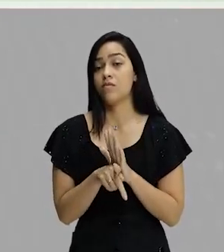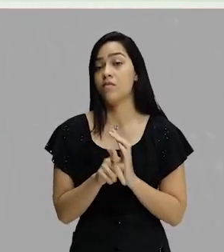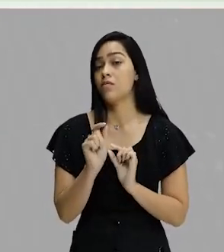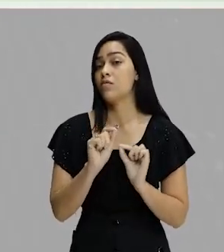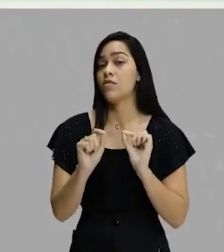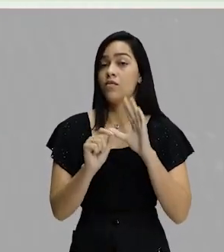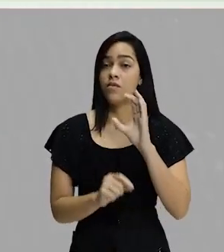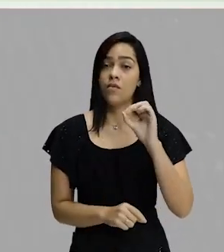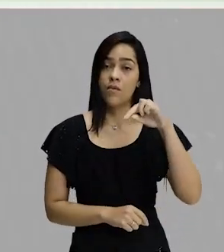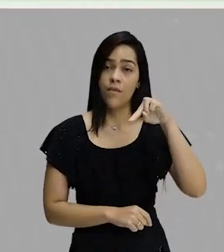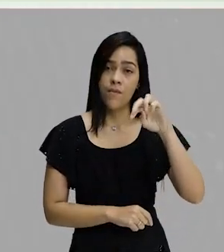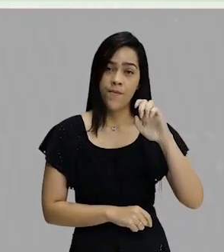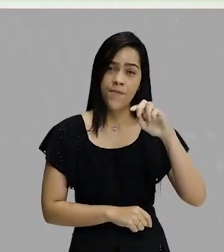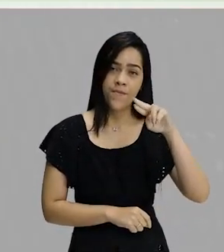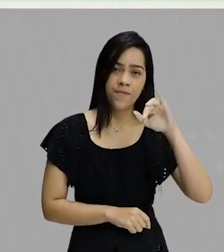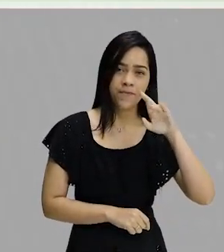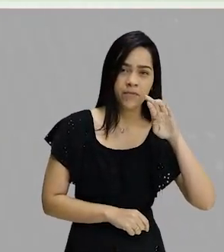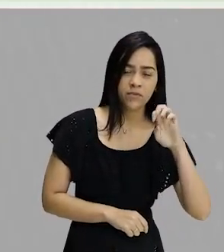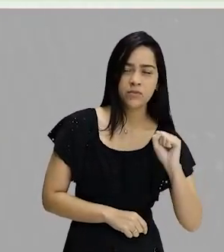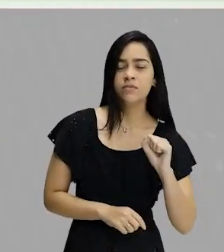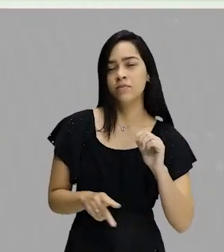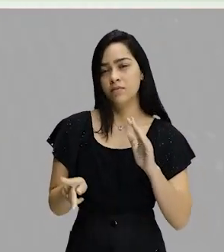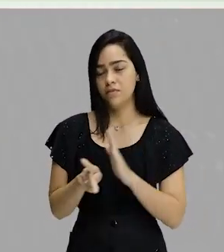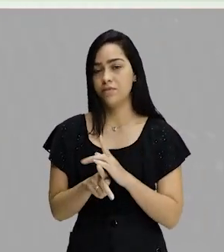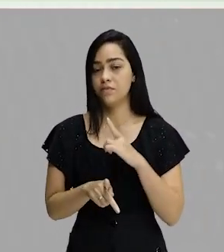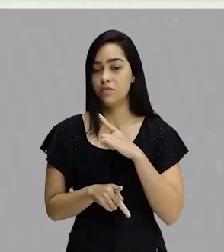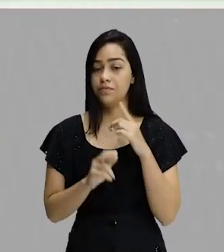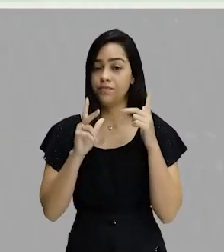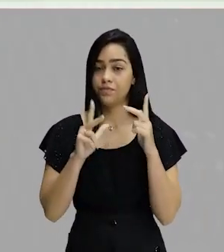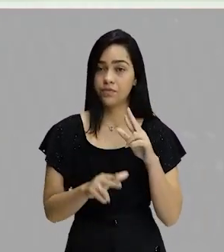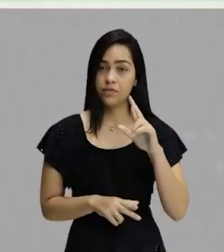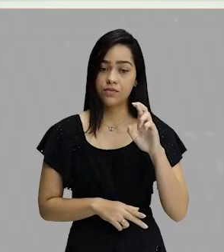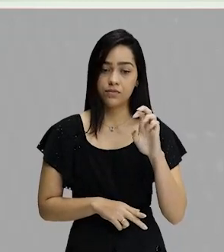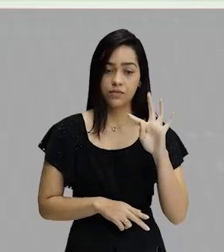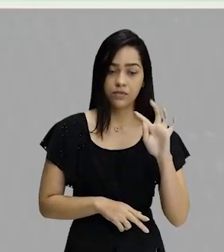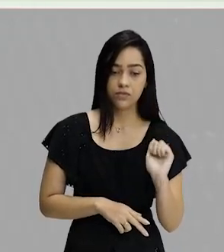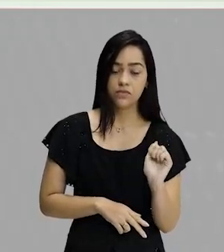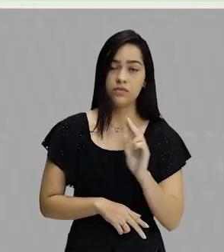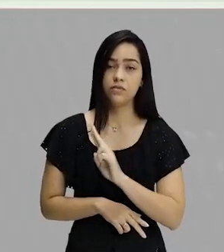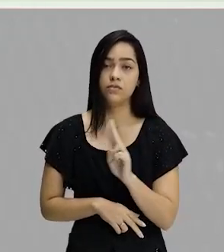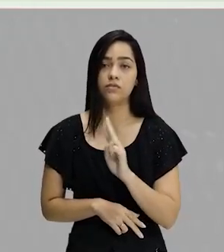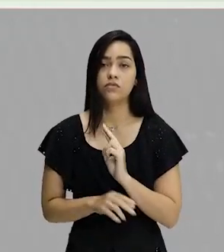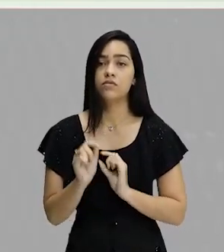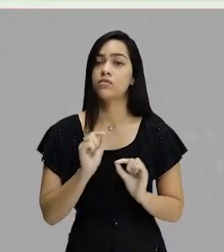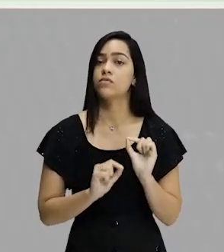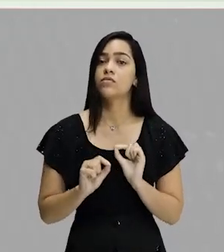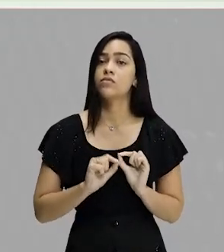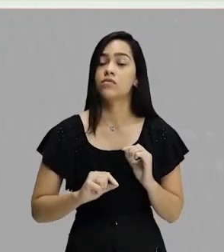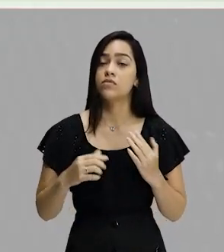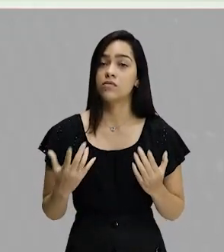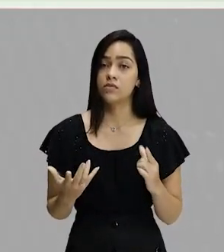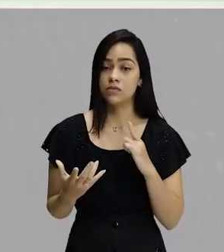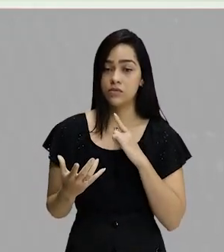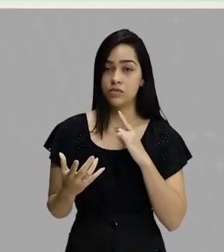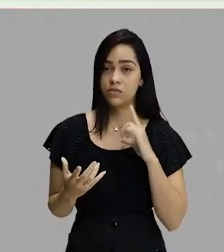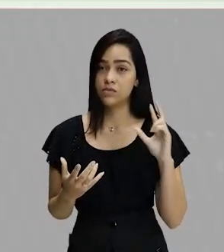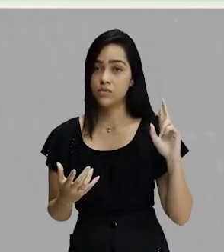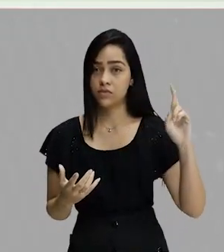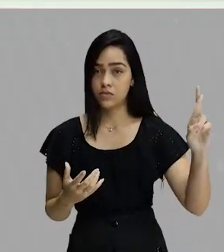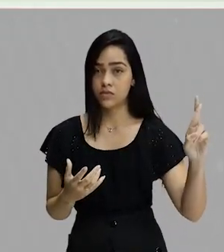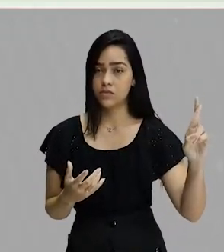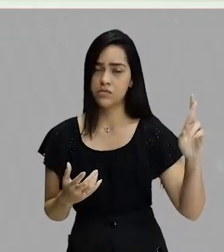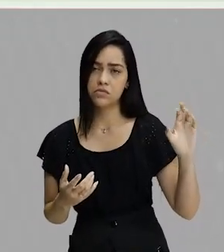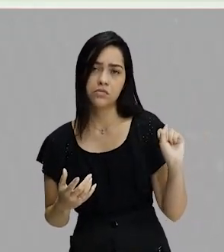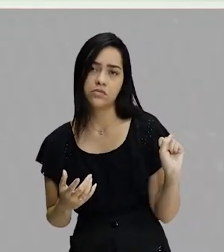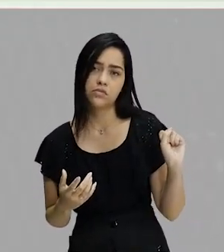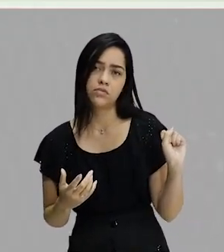pontos colineares, né? Eles pertencem a uma mesma reta. Tá? Eu vou chamar essa reta aqui de uma reta R, uma reta